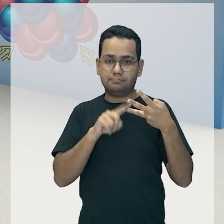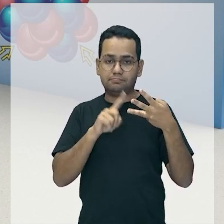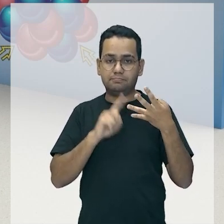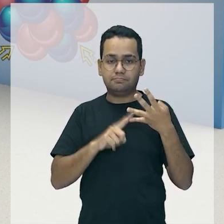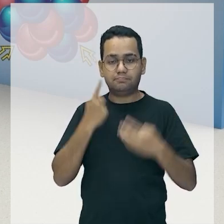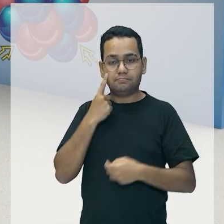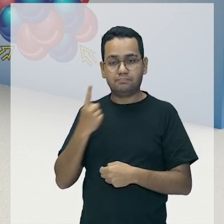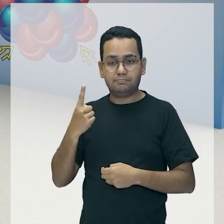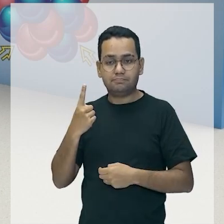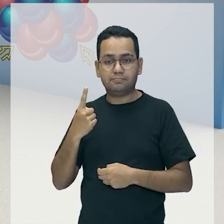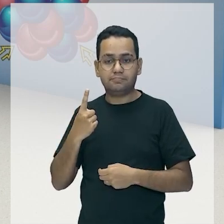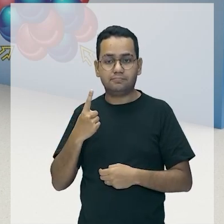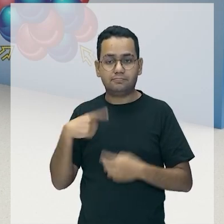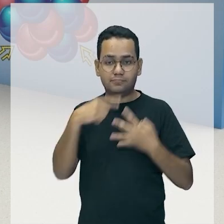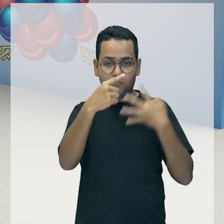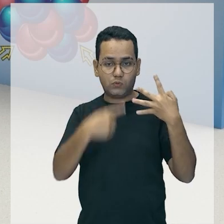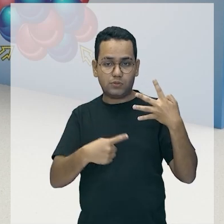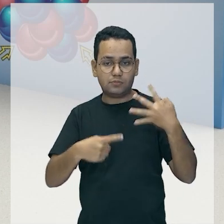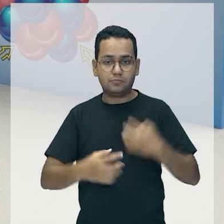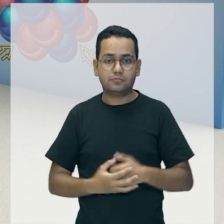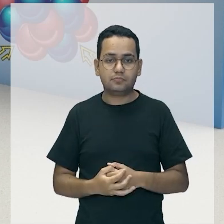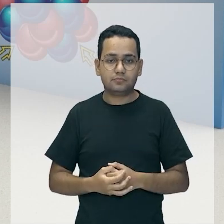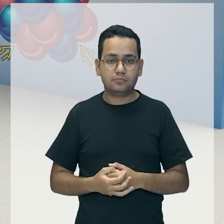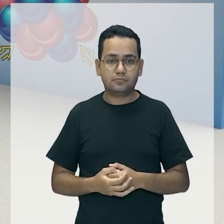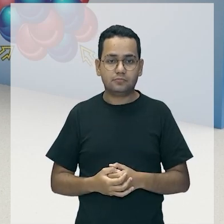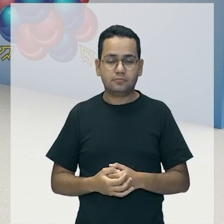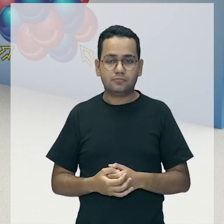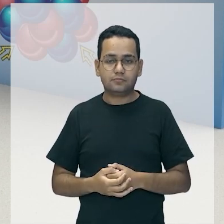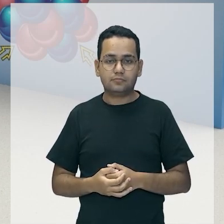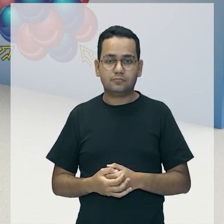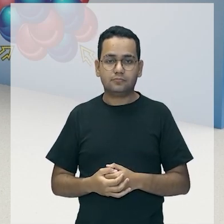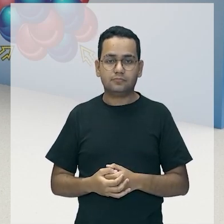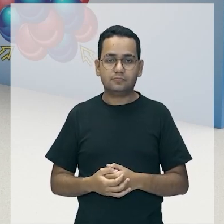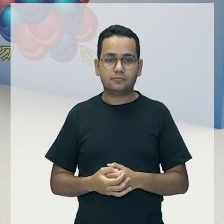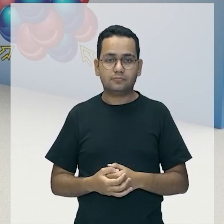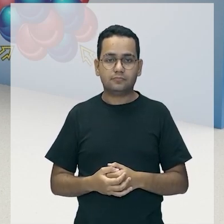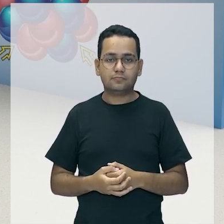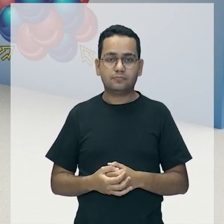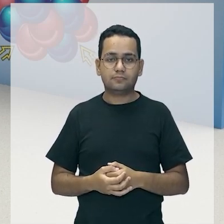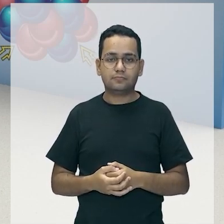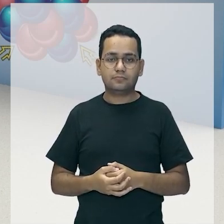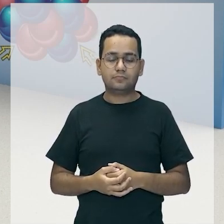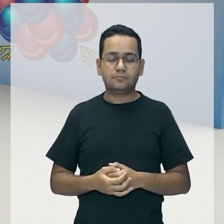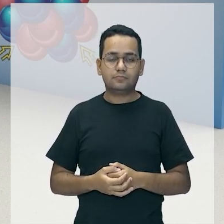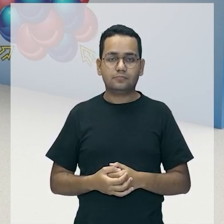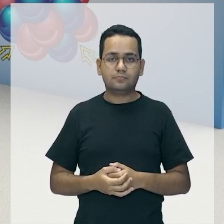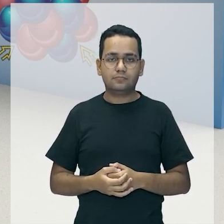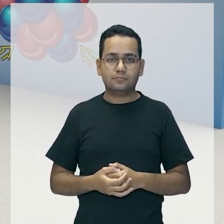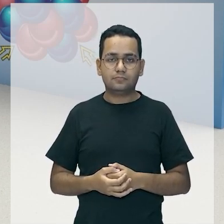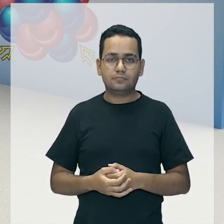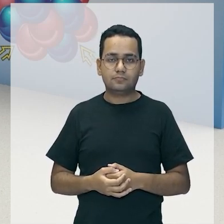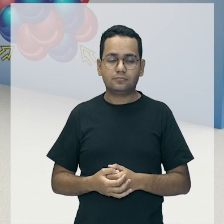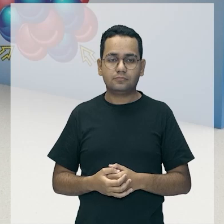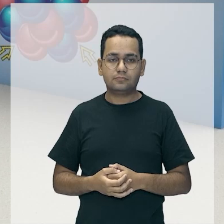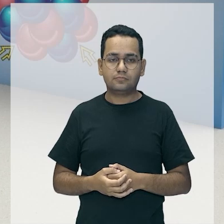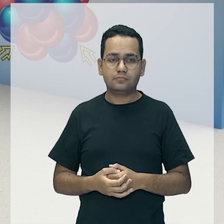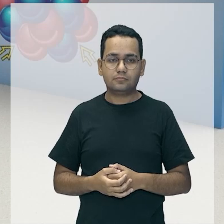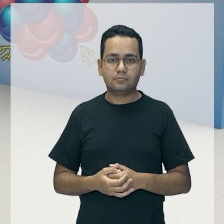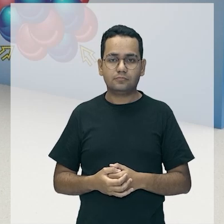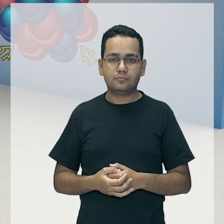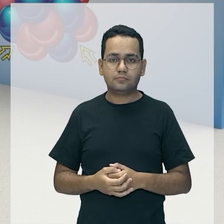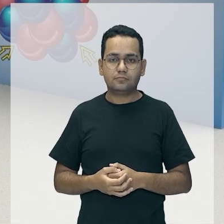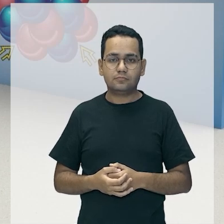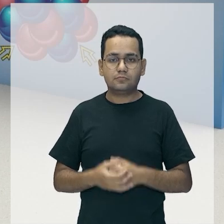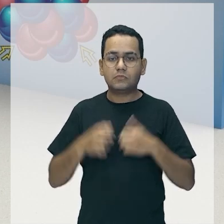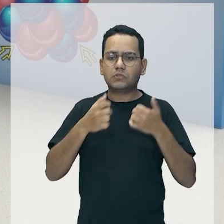a força nuclear fraca. Temos a força nuclear forte e a força nuclear fraca. E por falar em força nuclear, nós